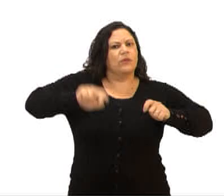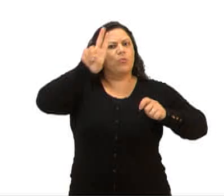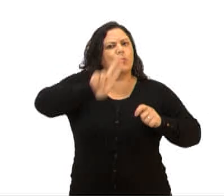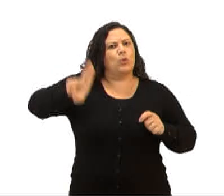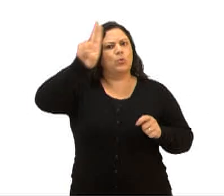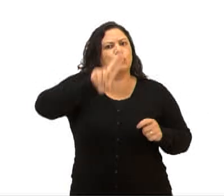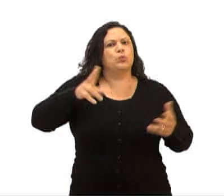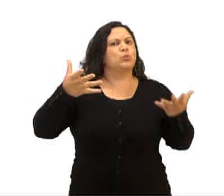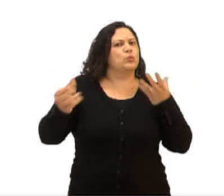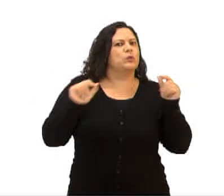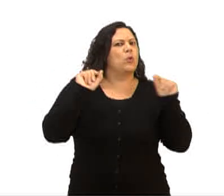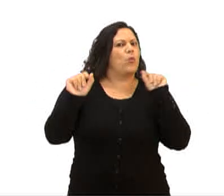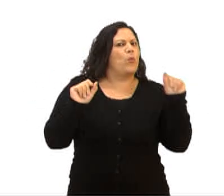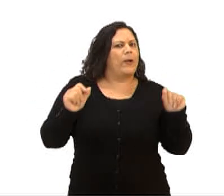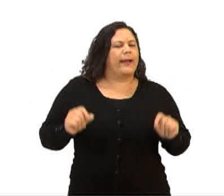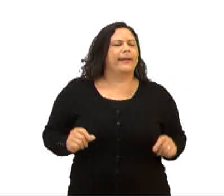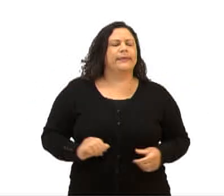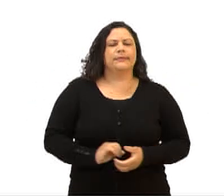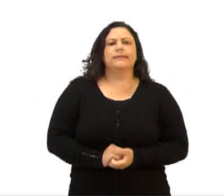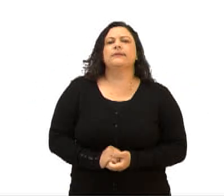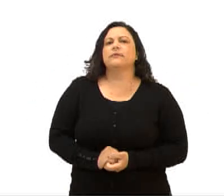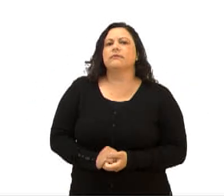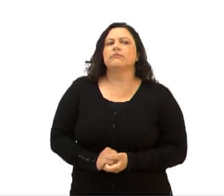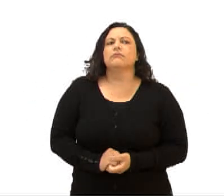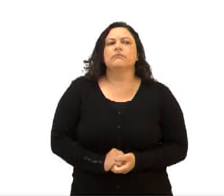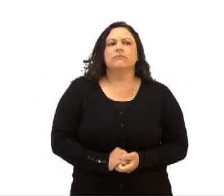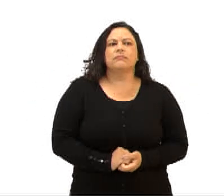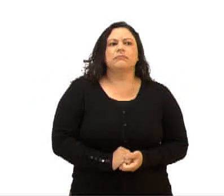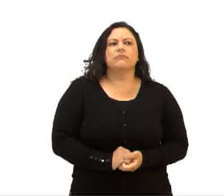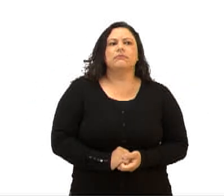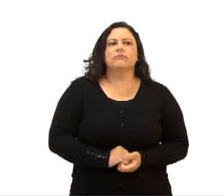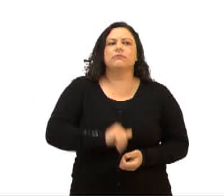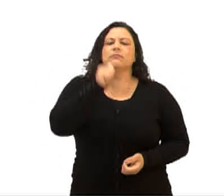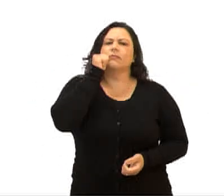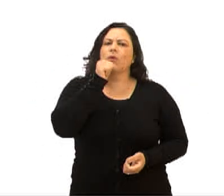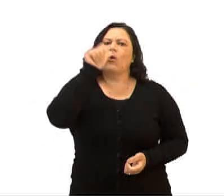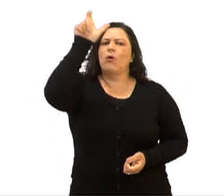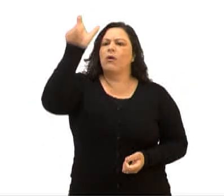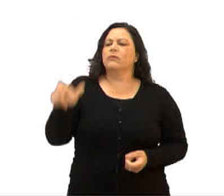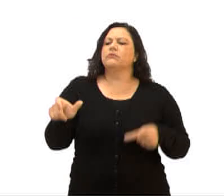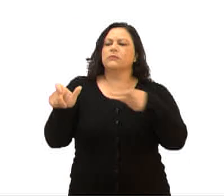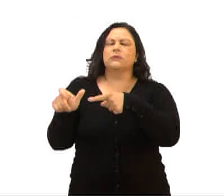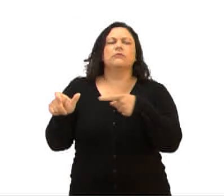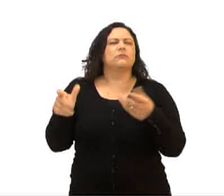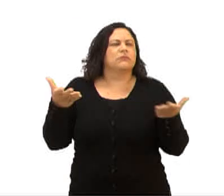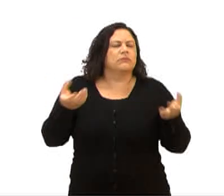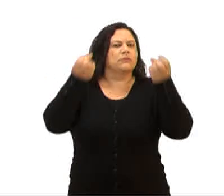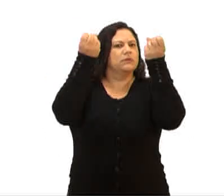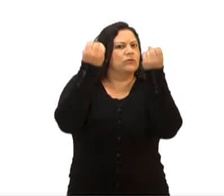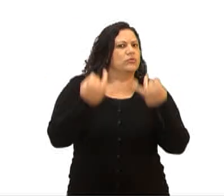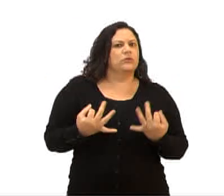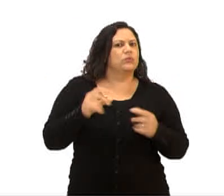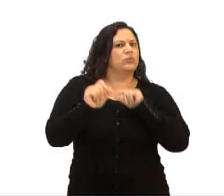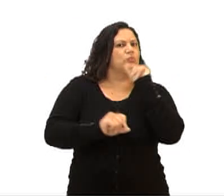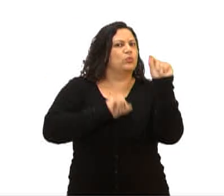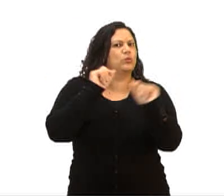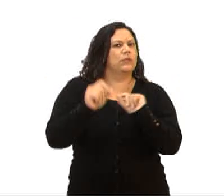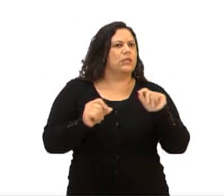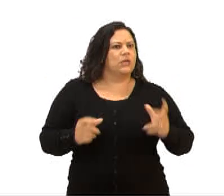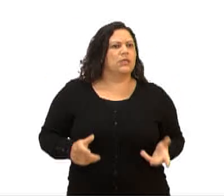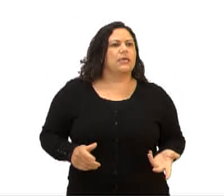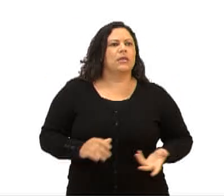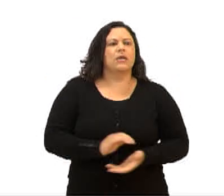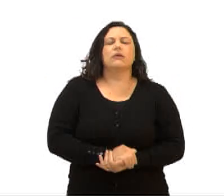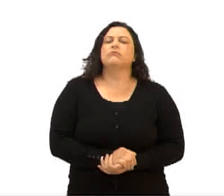provérbio, em qual situação? Uma pessoa diz assim, he was well-mannered, suave, and good to talk to,